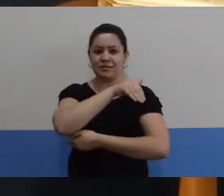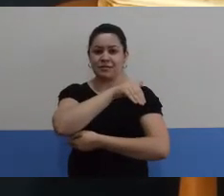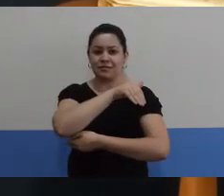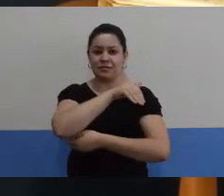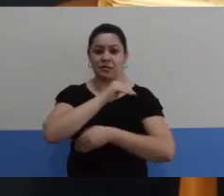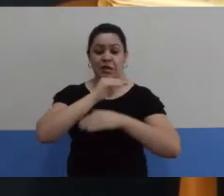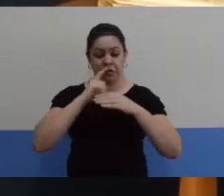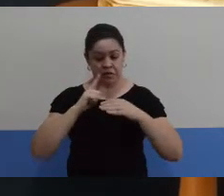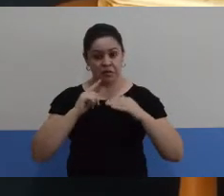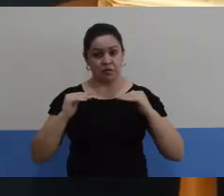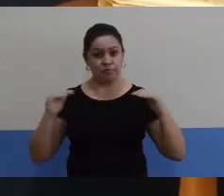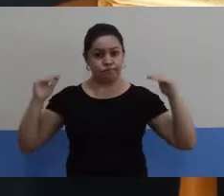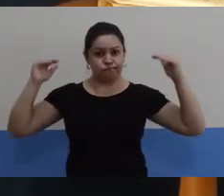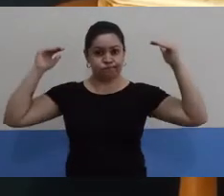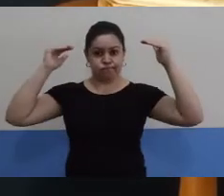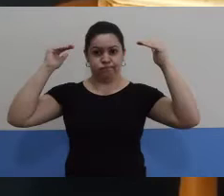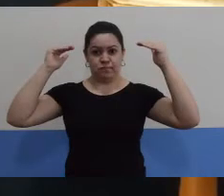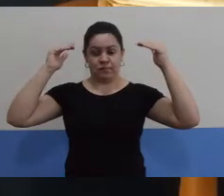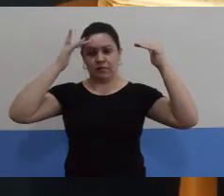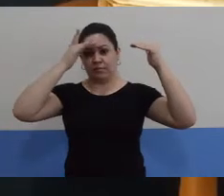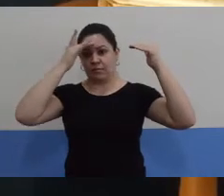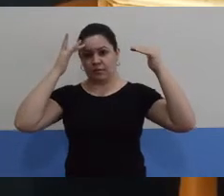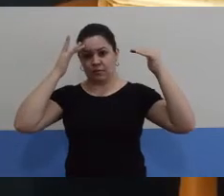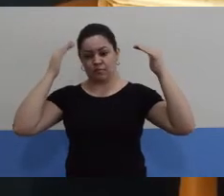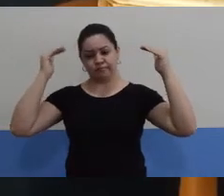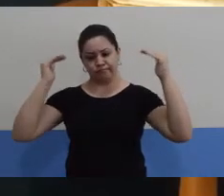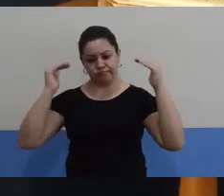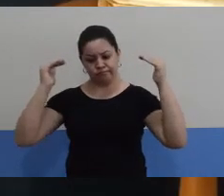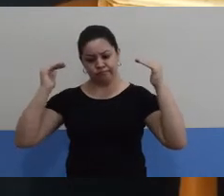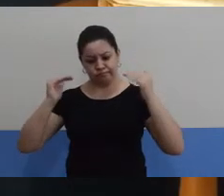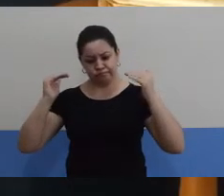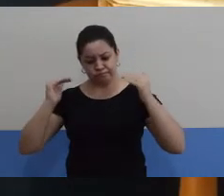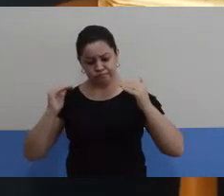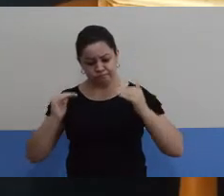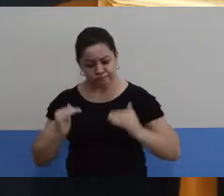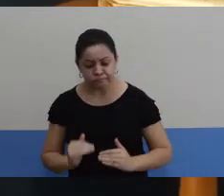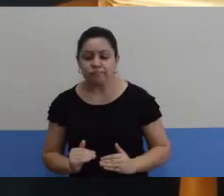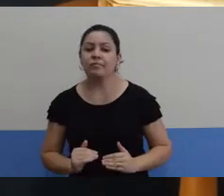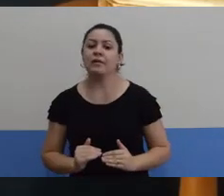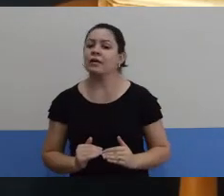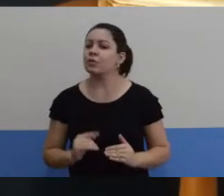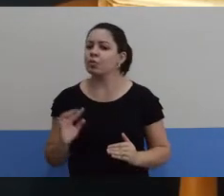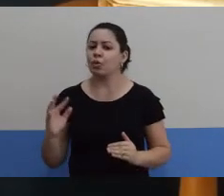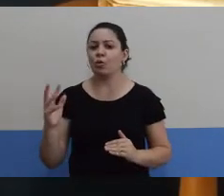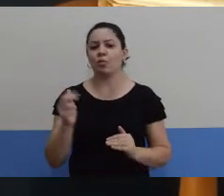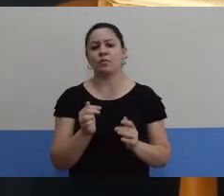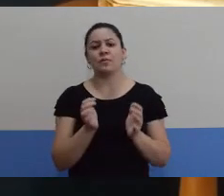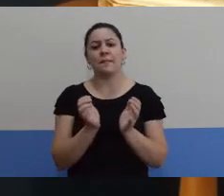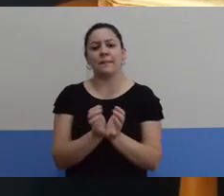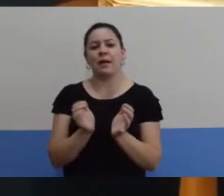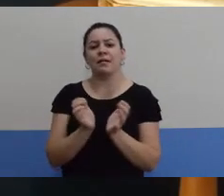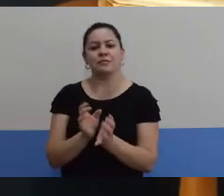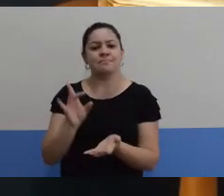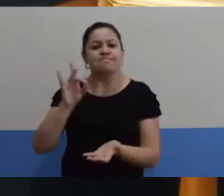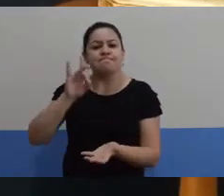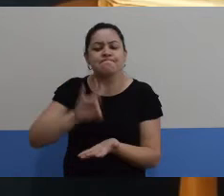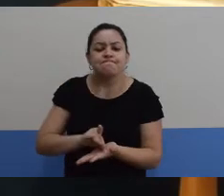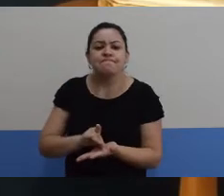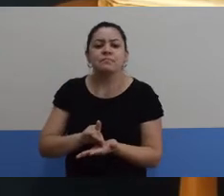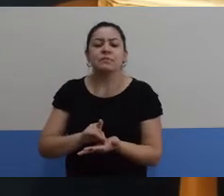hierarquia quanto os leigos, são chamados a ser participantes ativos